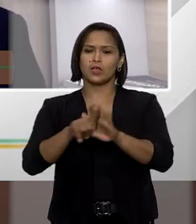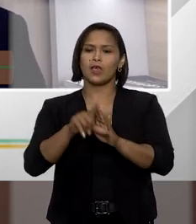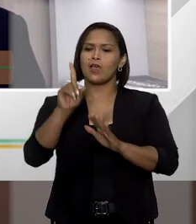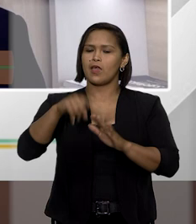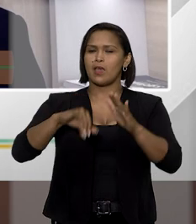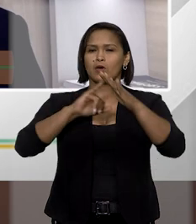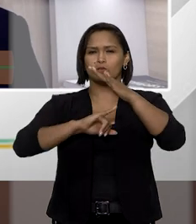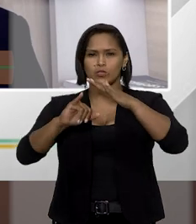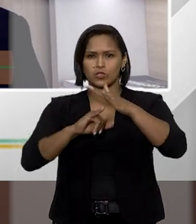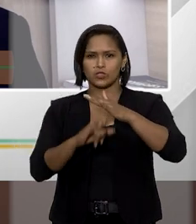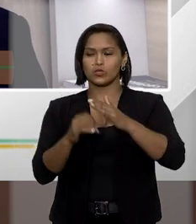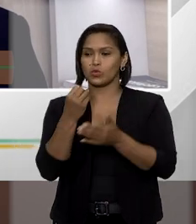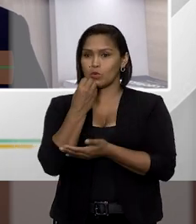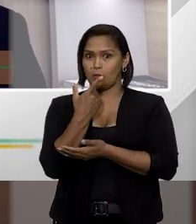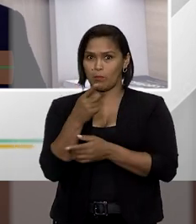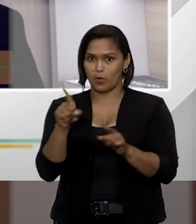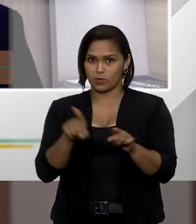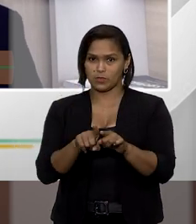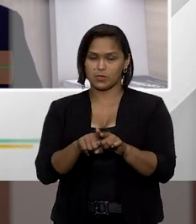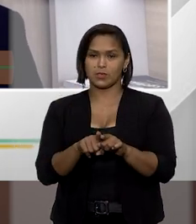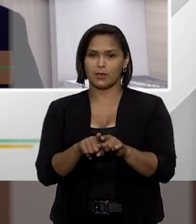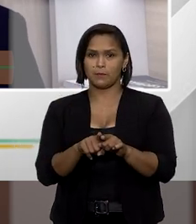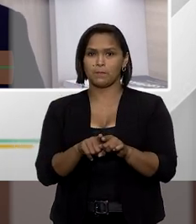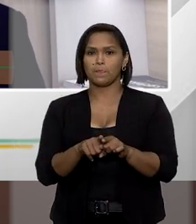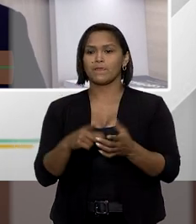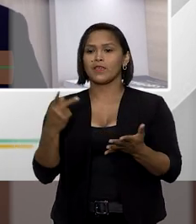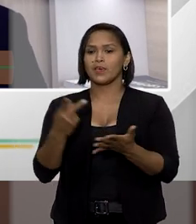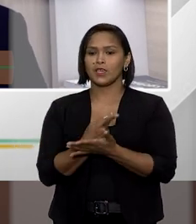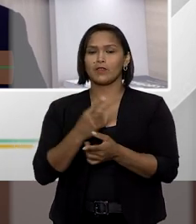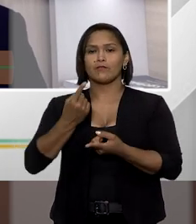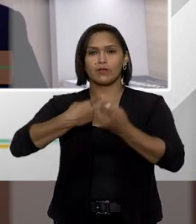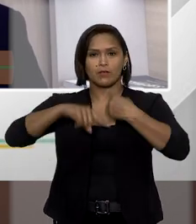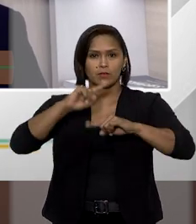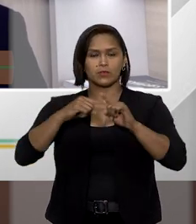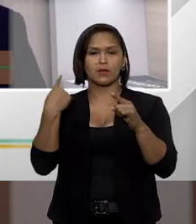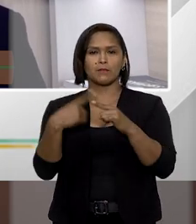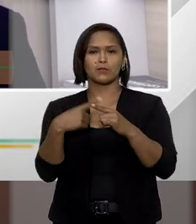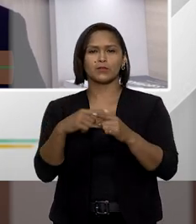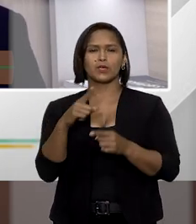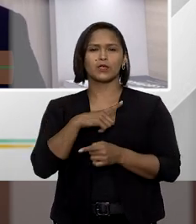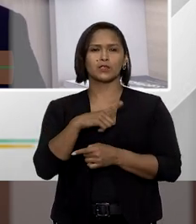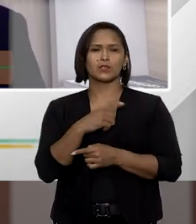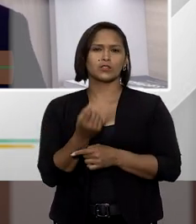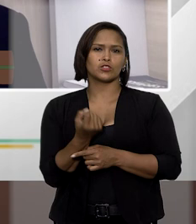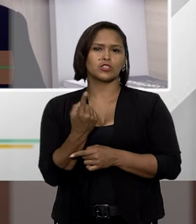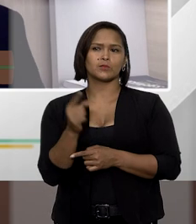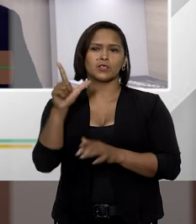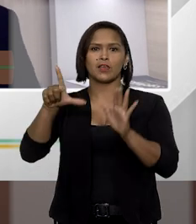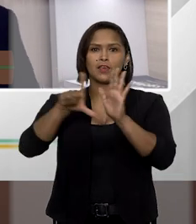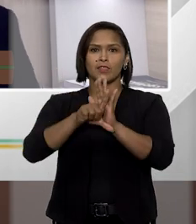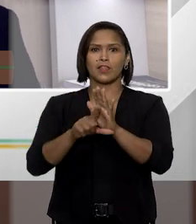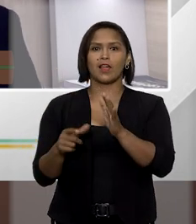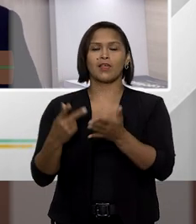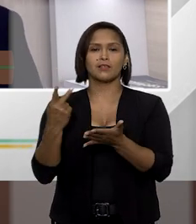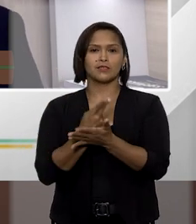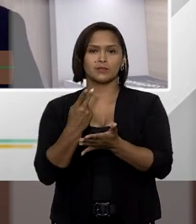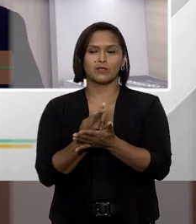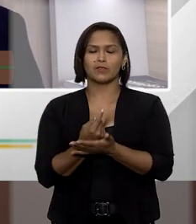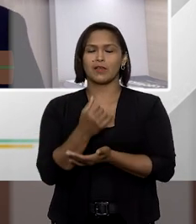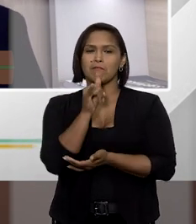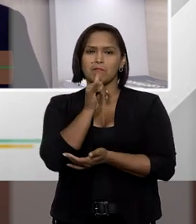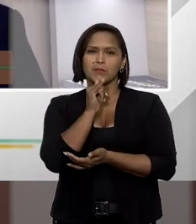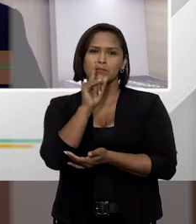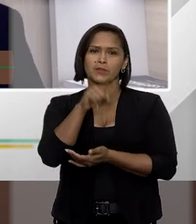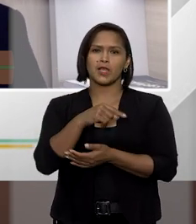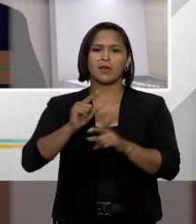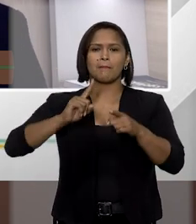instituto extremamente benéfico e que, à época, foi revolucionário, porque nós tínhamos, na lei de improbidade, por